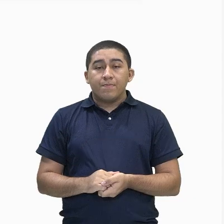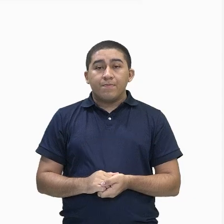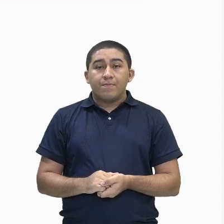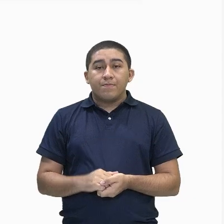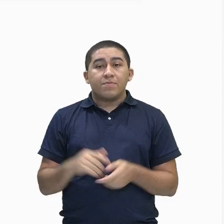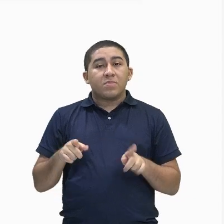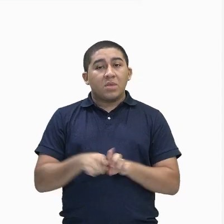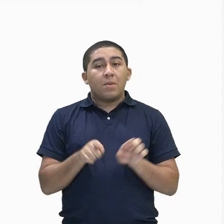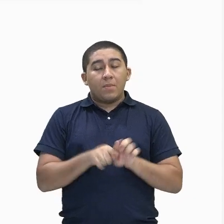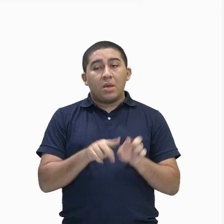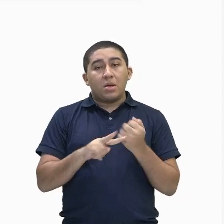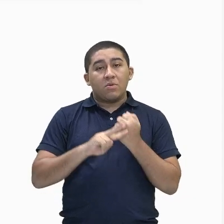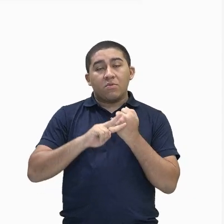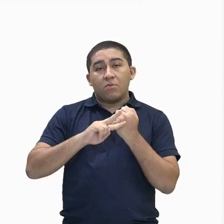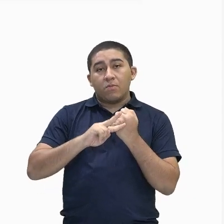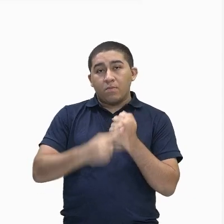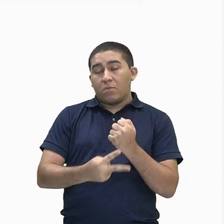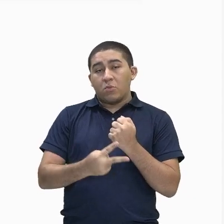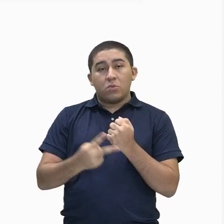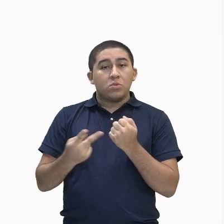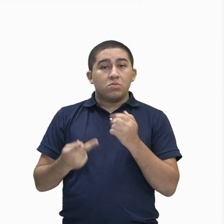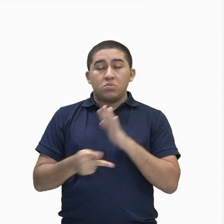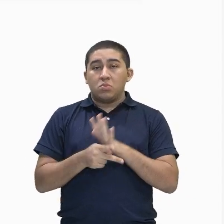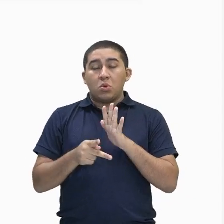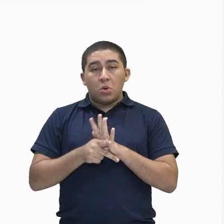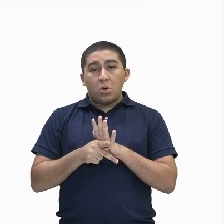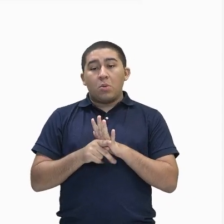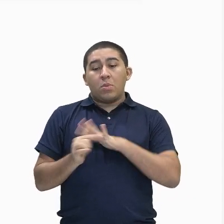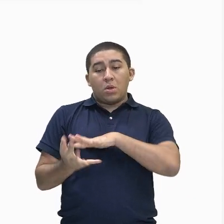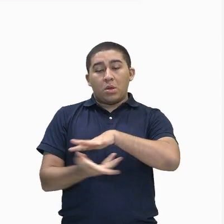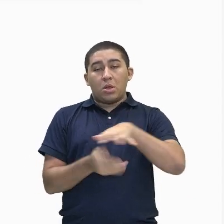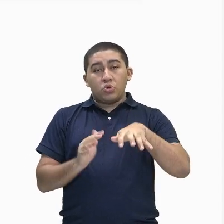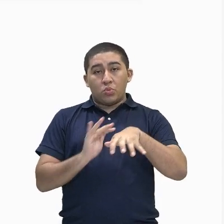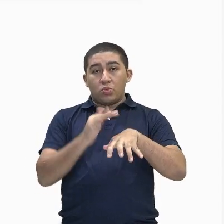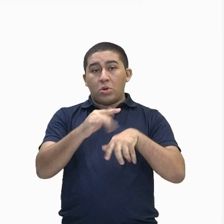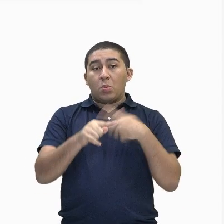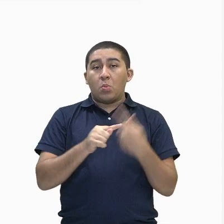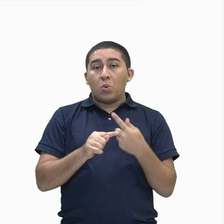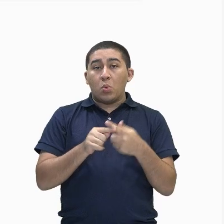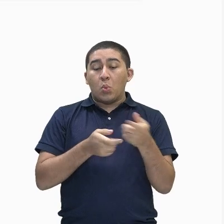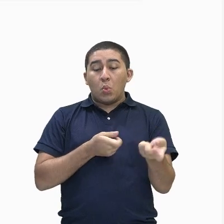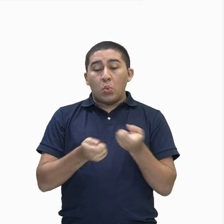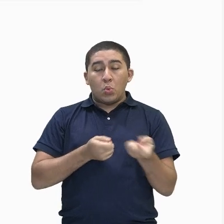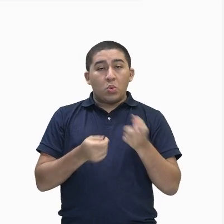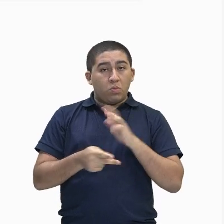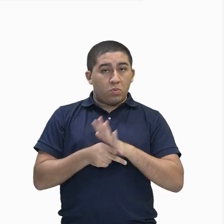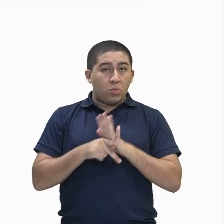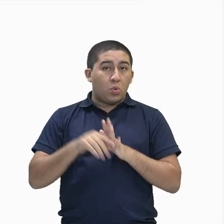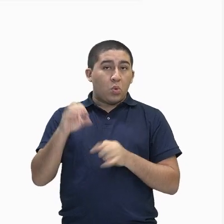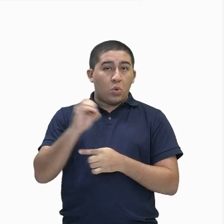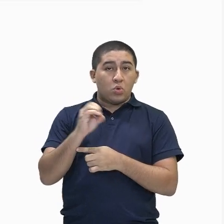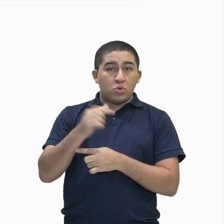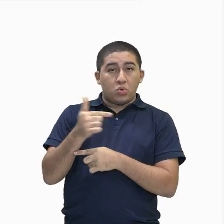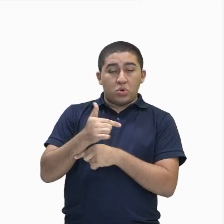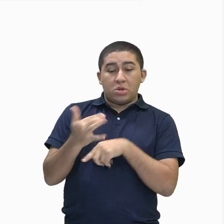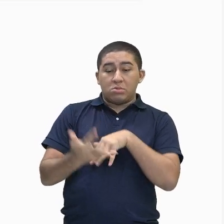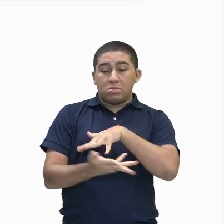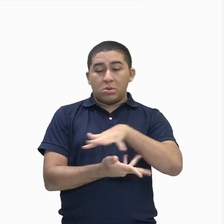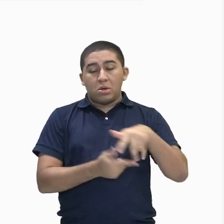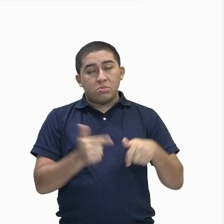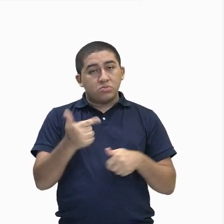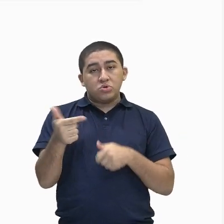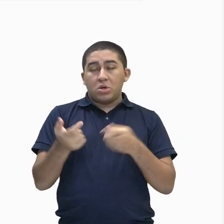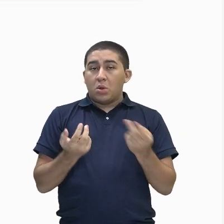na atmosfera terrestre, pois a manutenção desse oxigênio na Terra não seria na